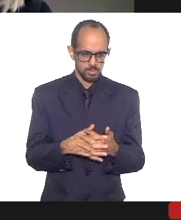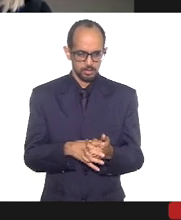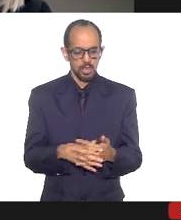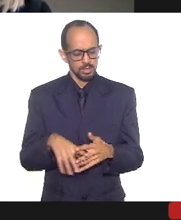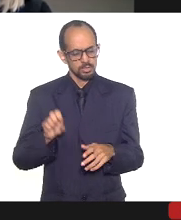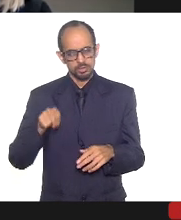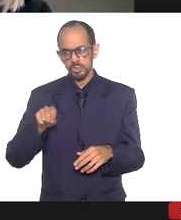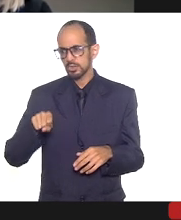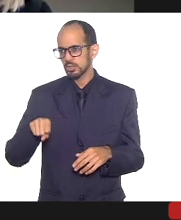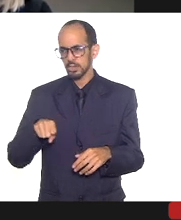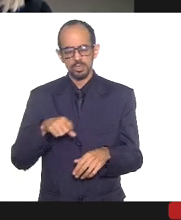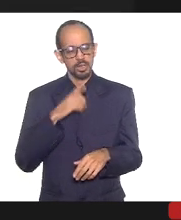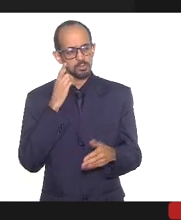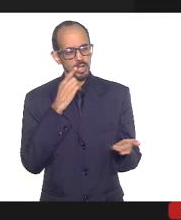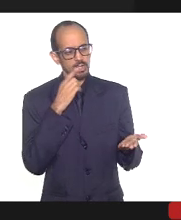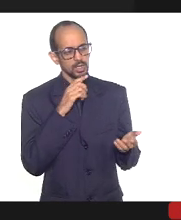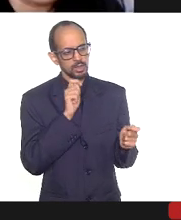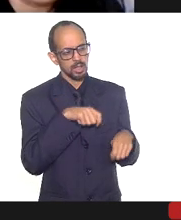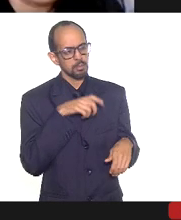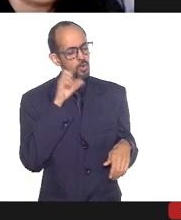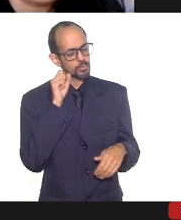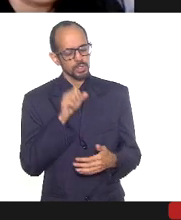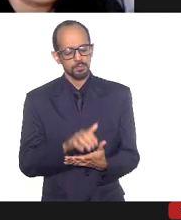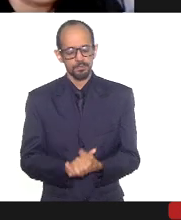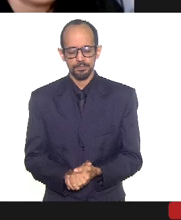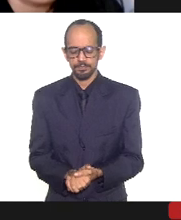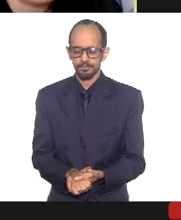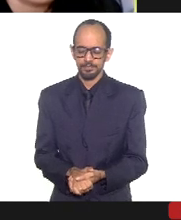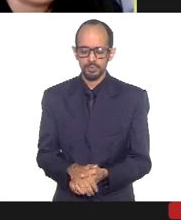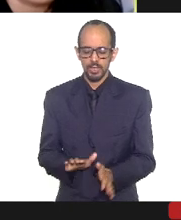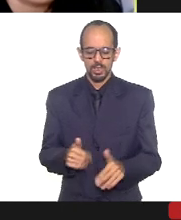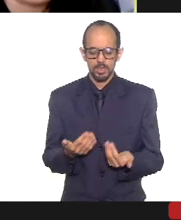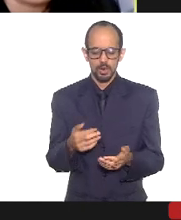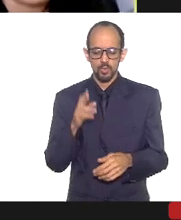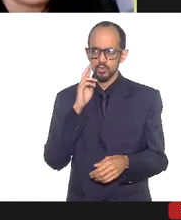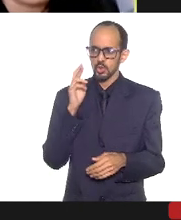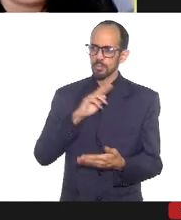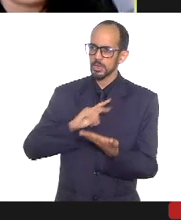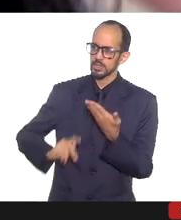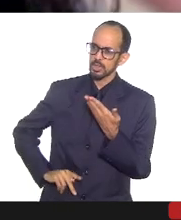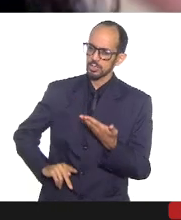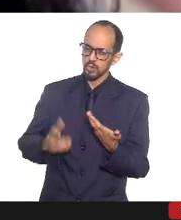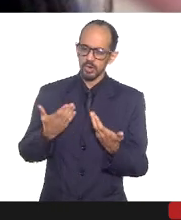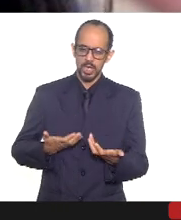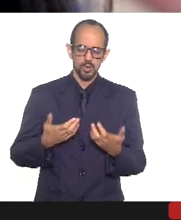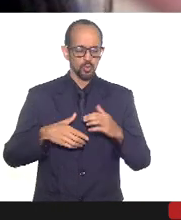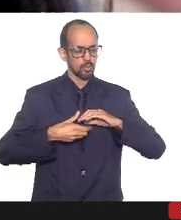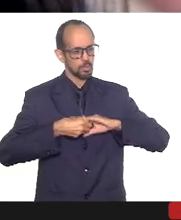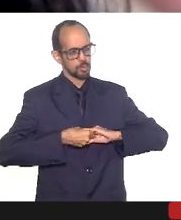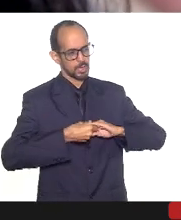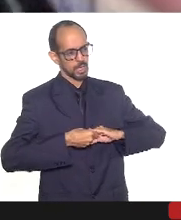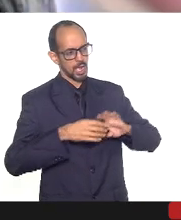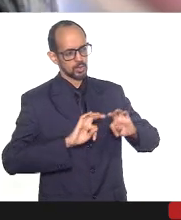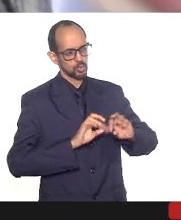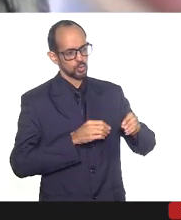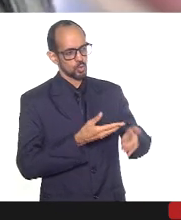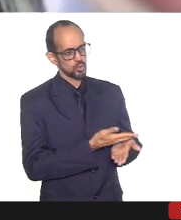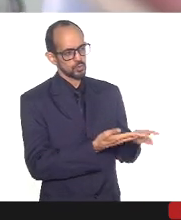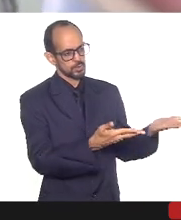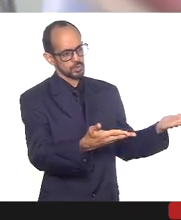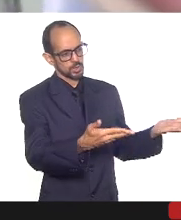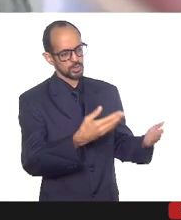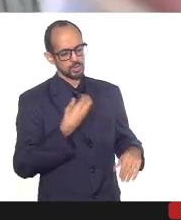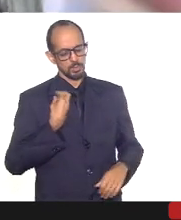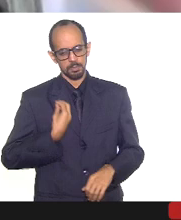Estamos ouvindo sim, deputado. Consegue? Ok, obrigada. Senhor presidente, eu quero também cumprimentar todos os que estão participando